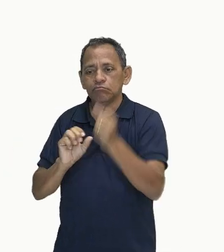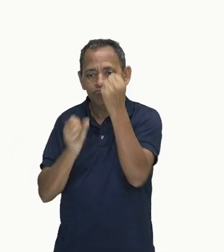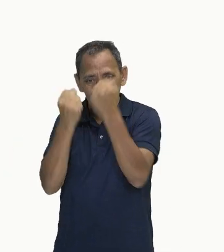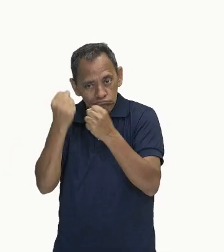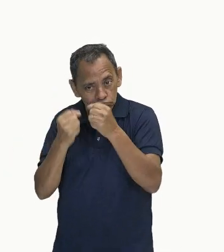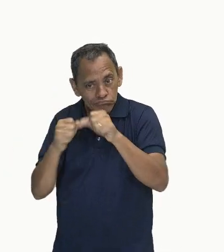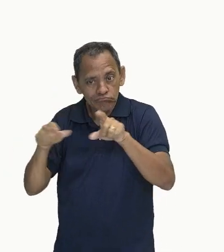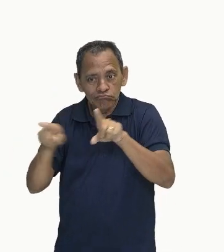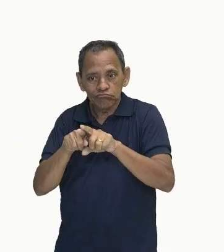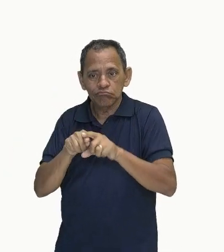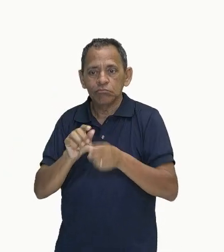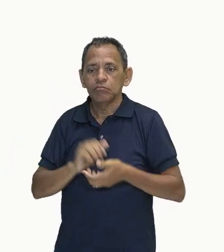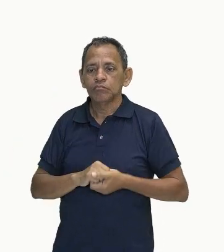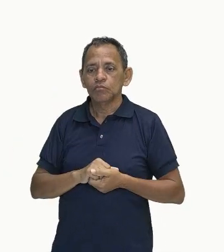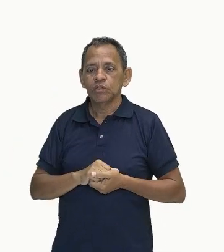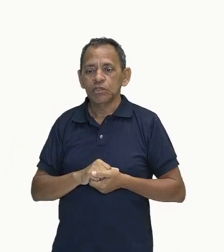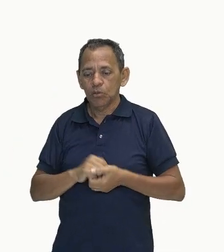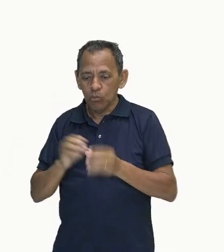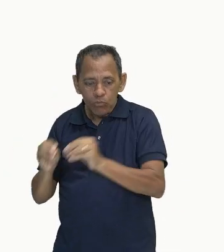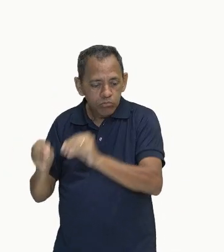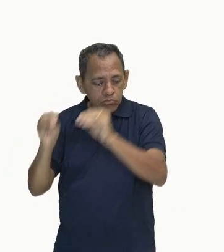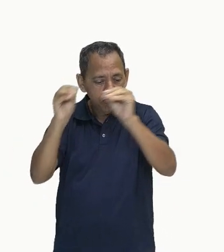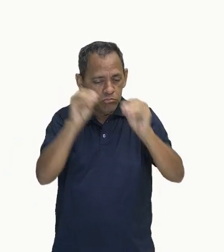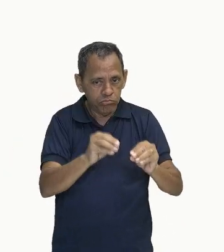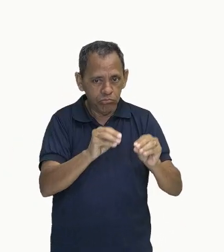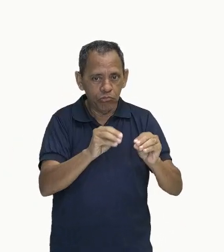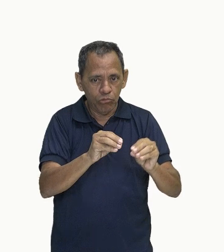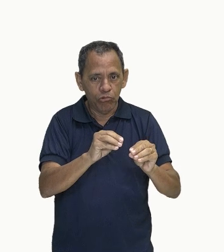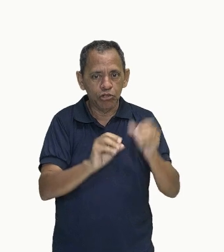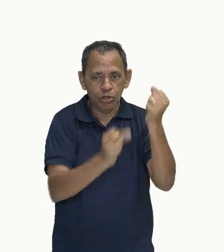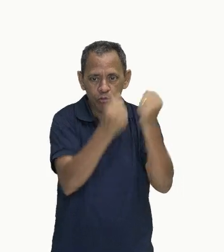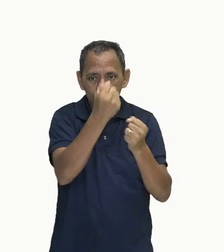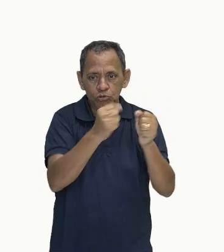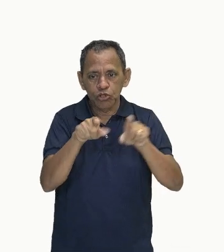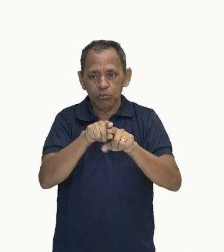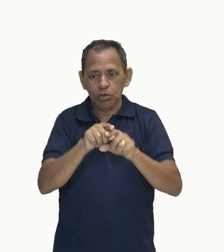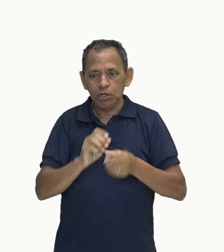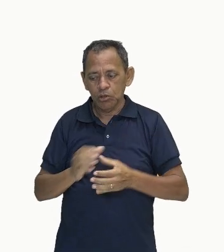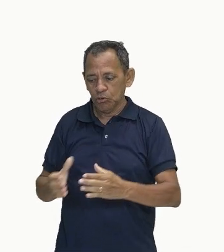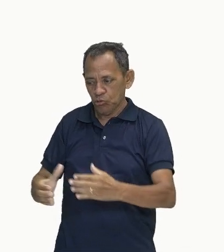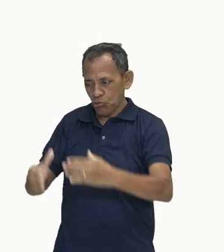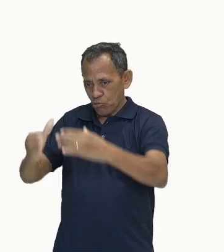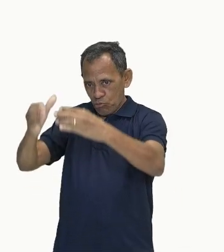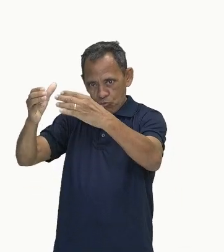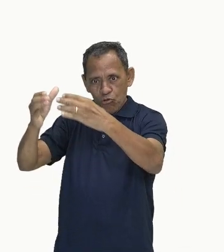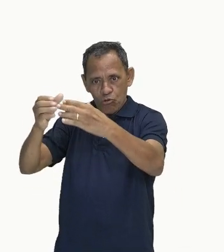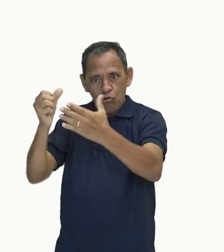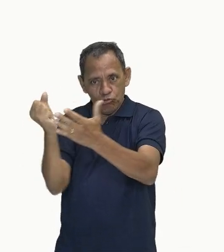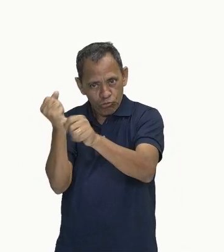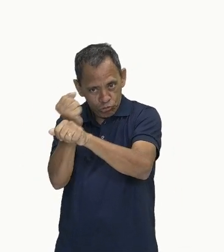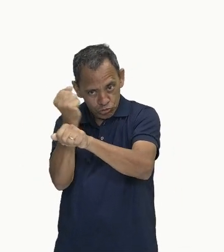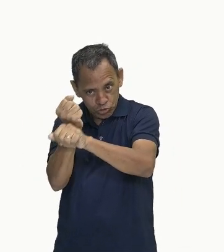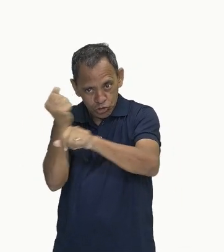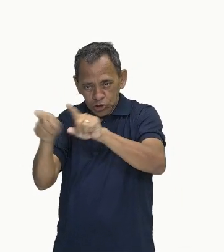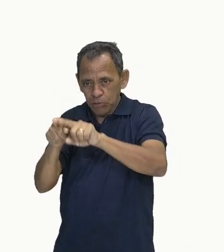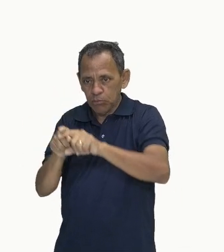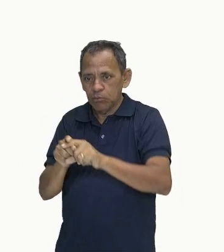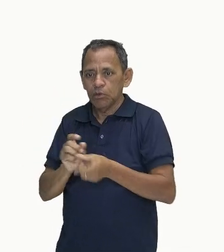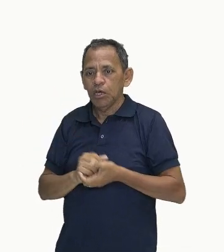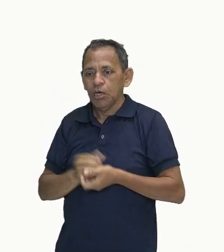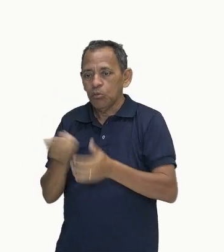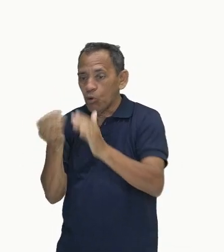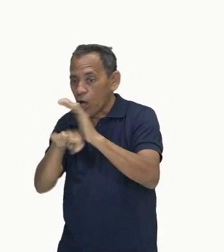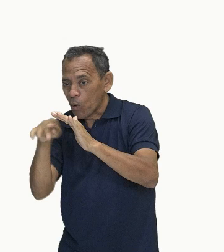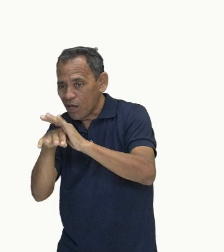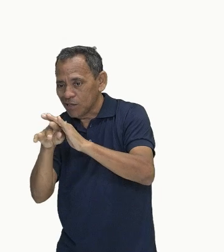rural, muitas das vezes na área urbana. A construção de silos e armazéns para estocagem de produtos, né? Isso também vai